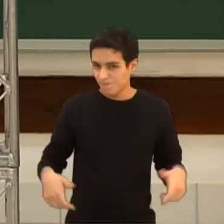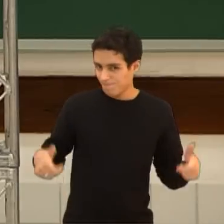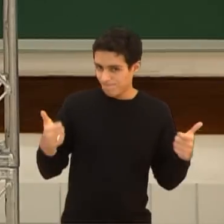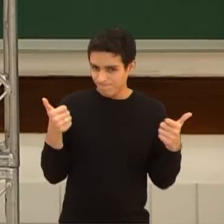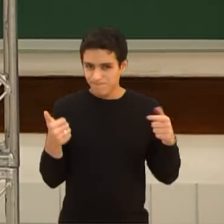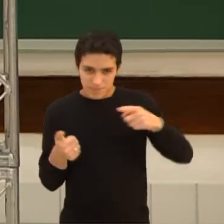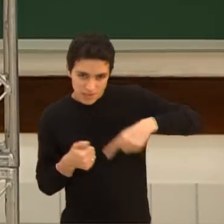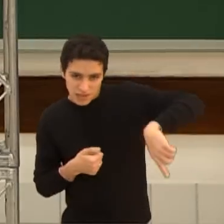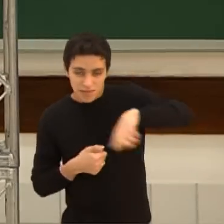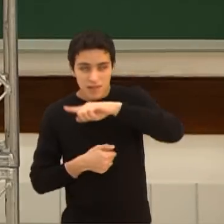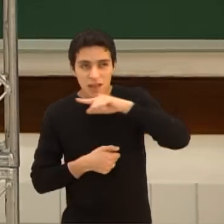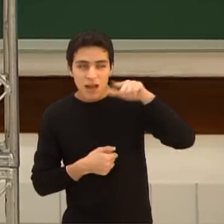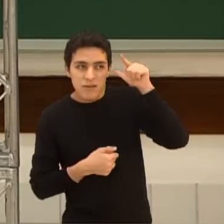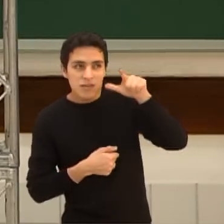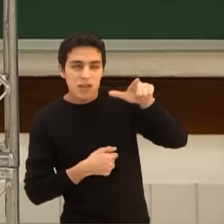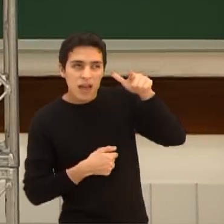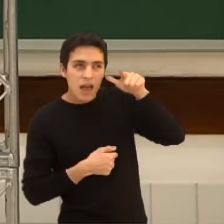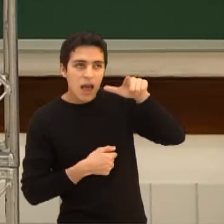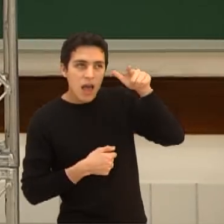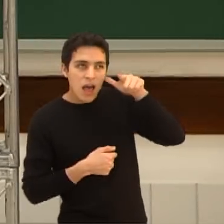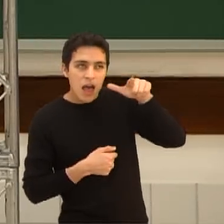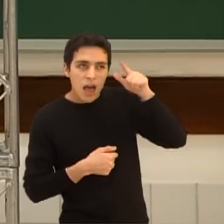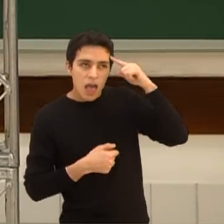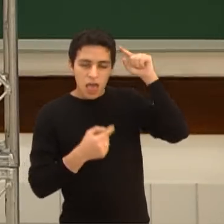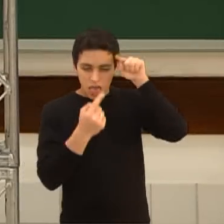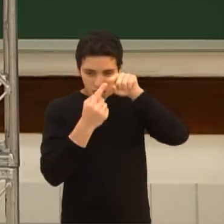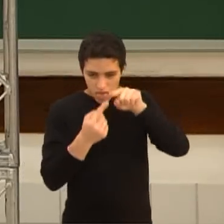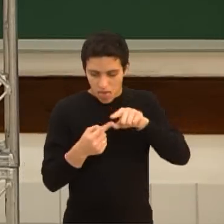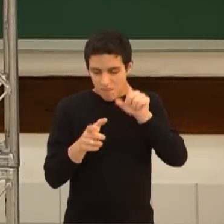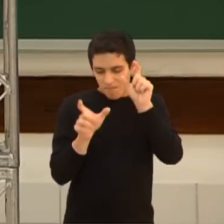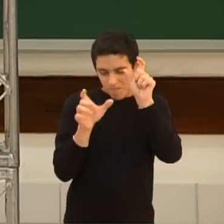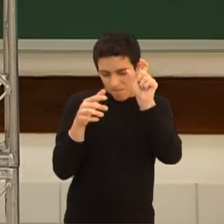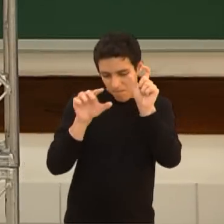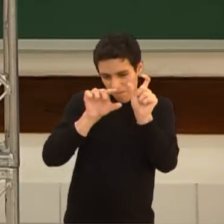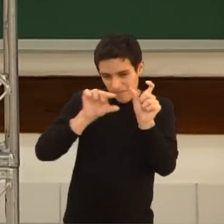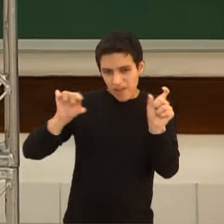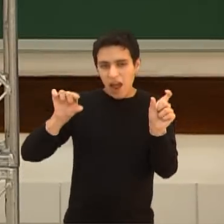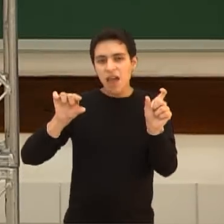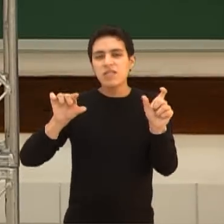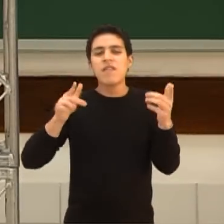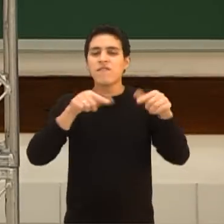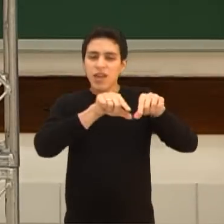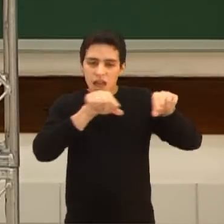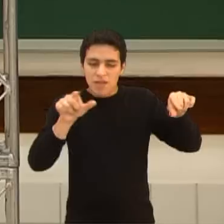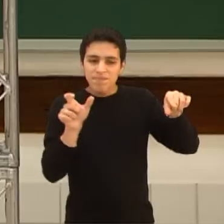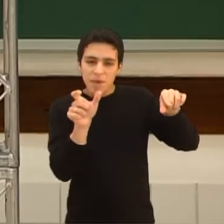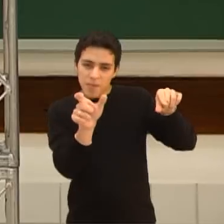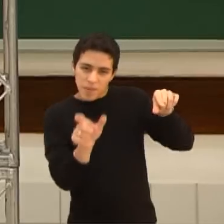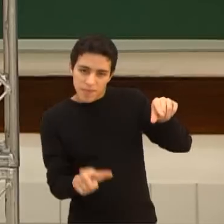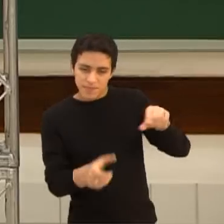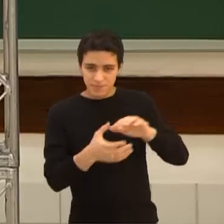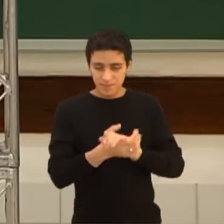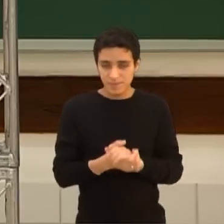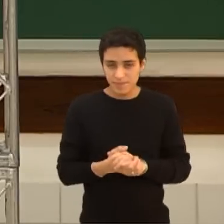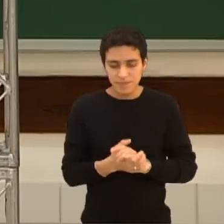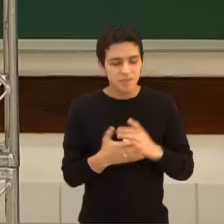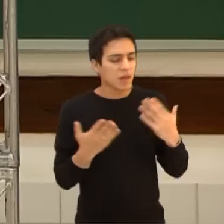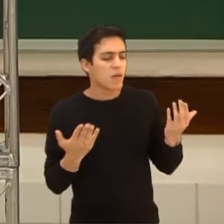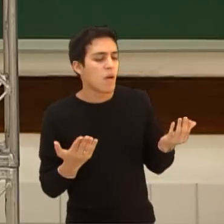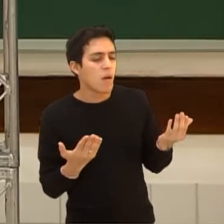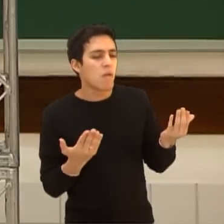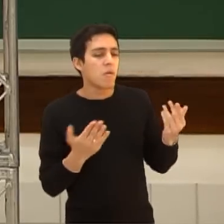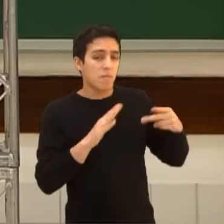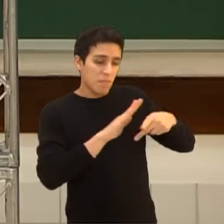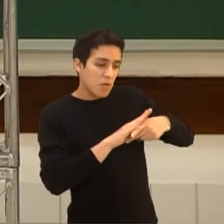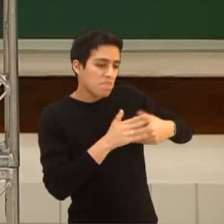E então, conseguiu lembrar, responder elas? Então, vamos ver se você respondeu corretamente. Então, olha só, as glândulas